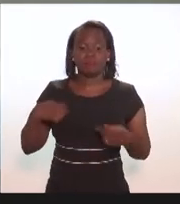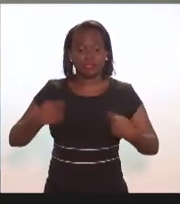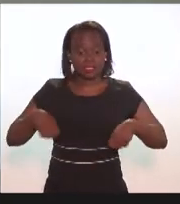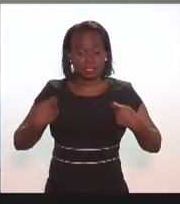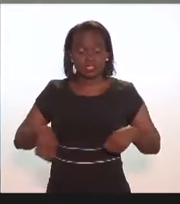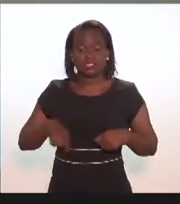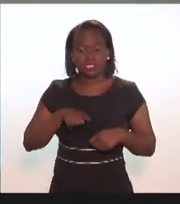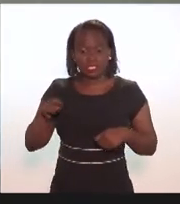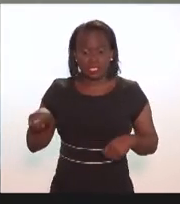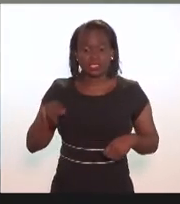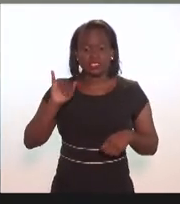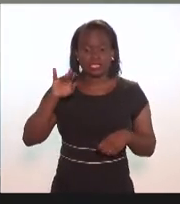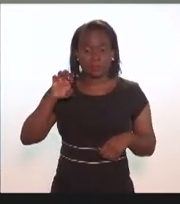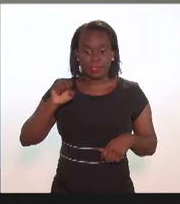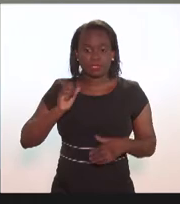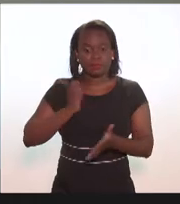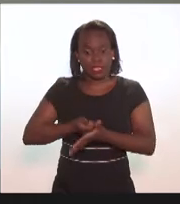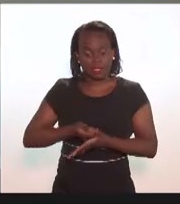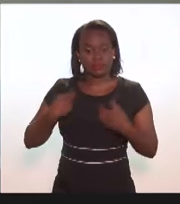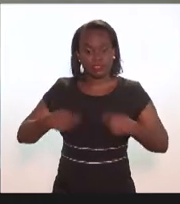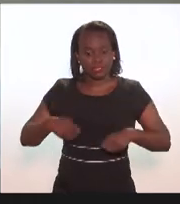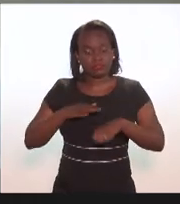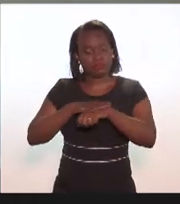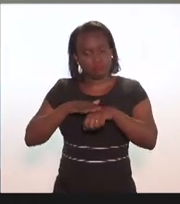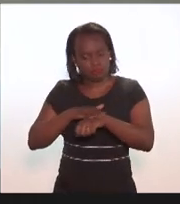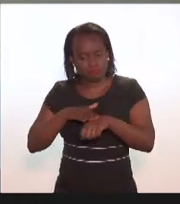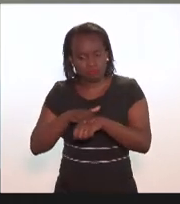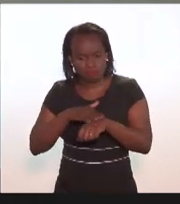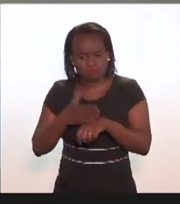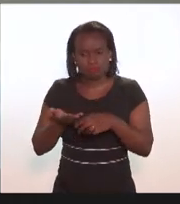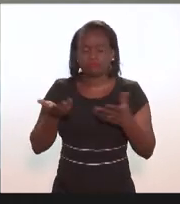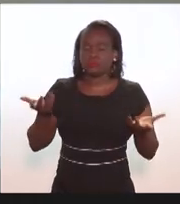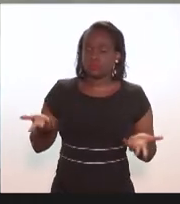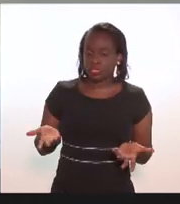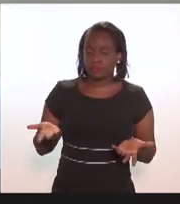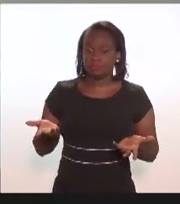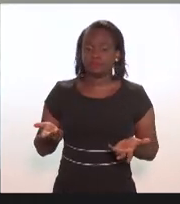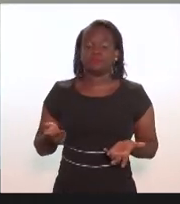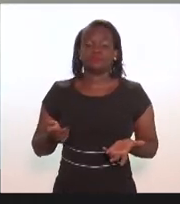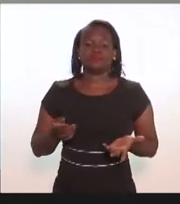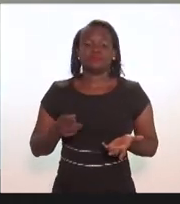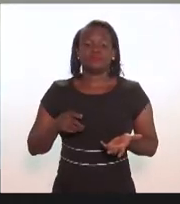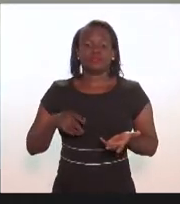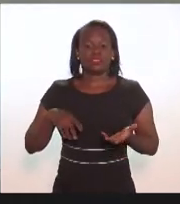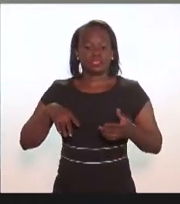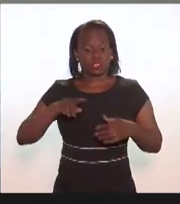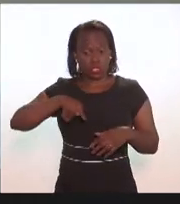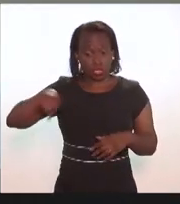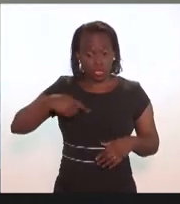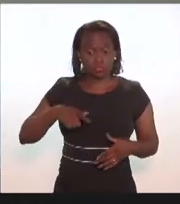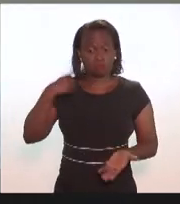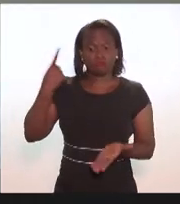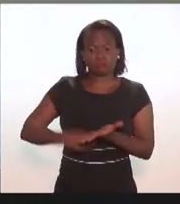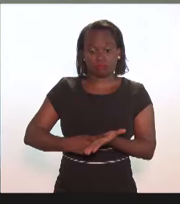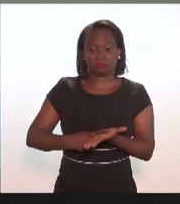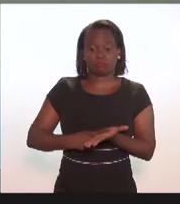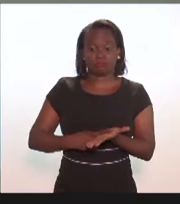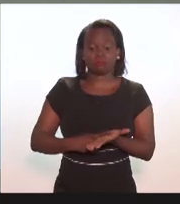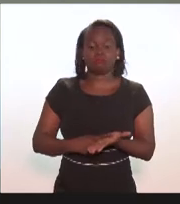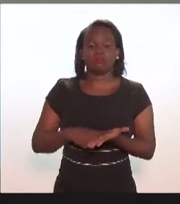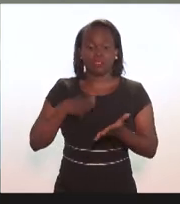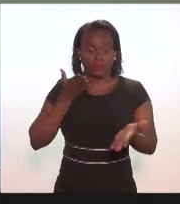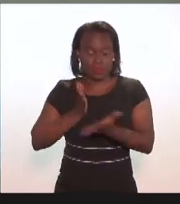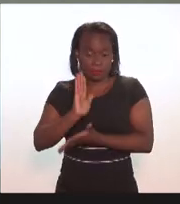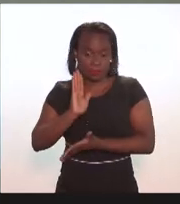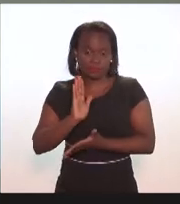deveria incidir ICMS, e negociamos com as empresas o seguinte: olha, nós nos comprometemos a